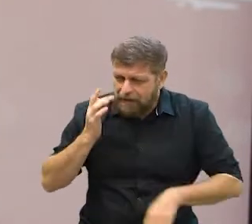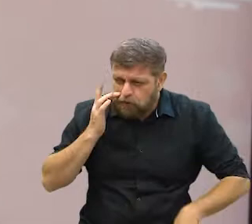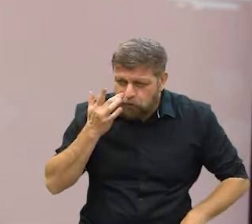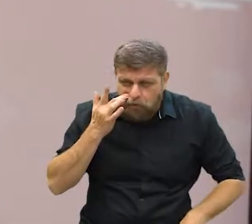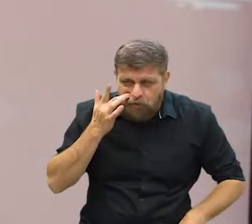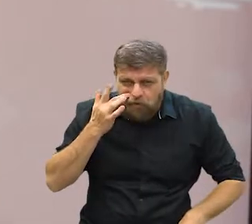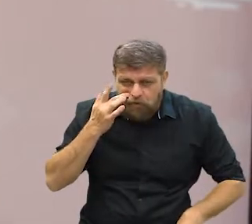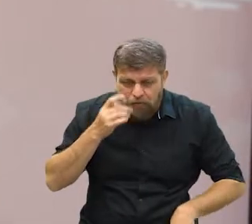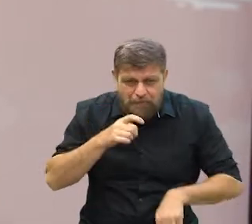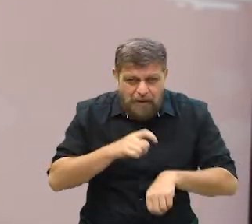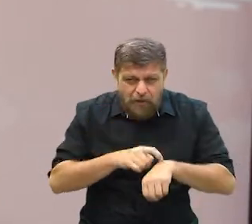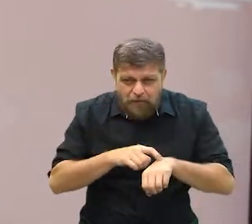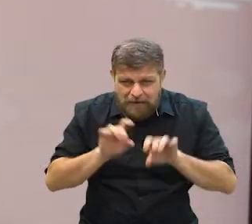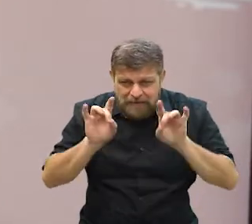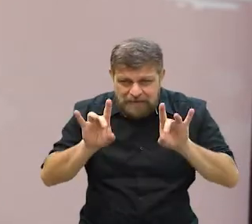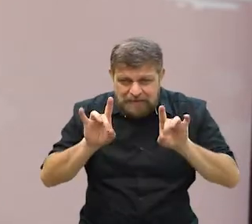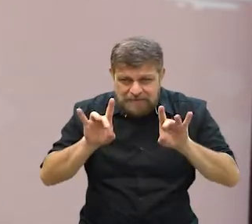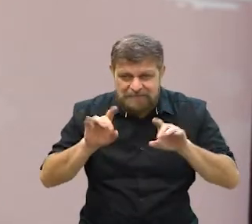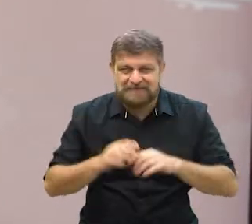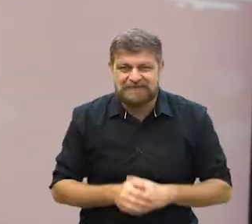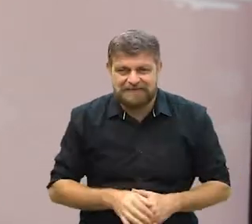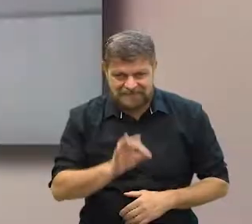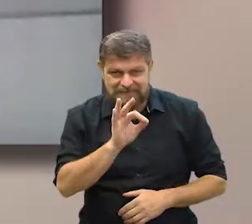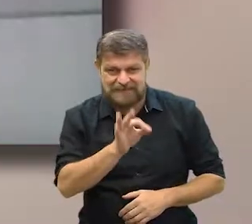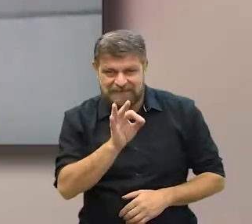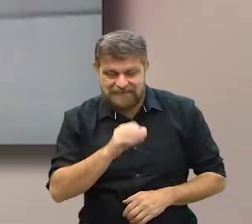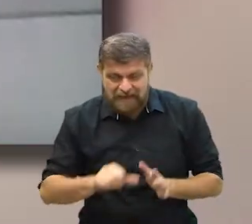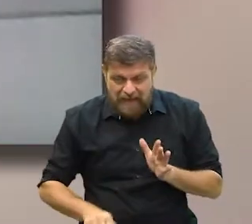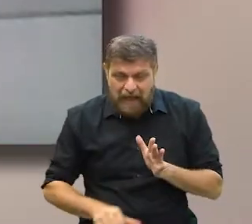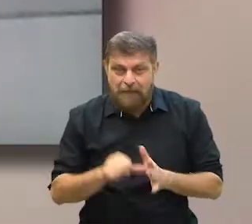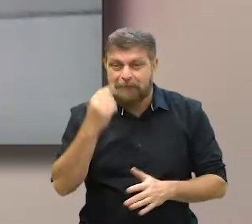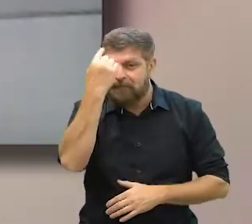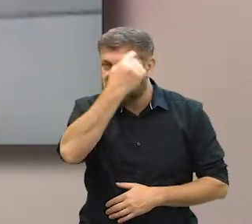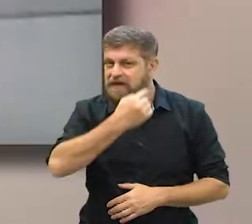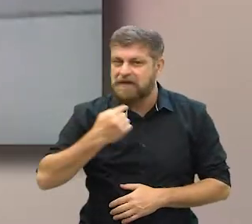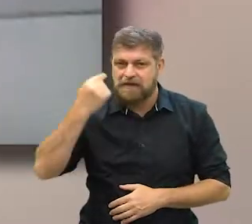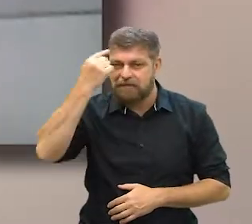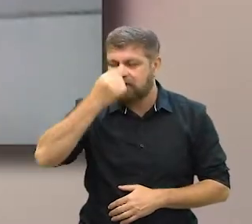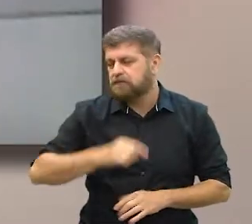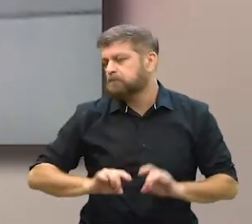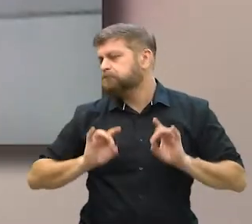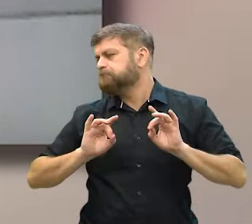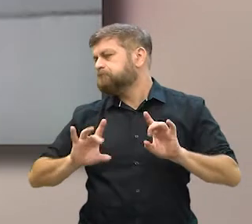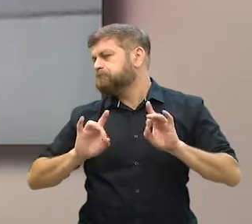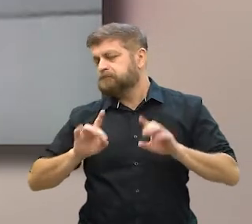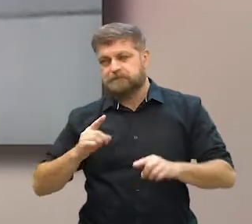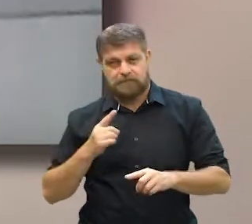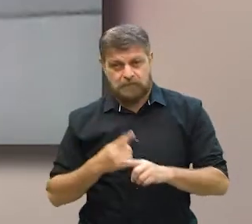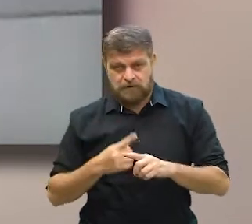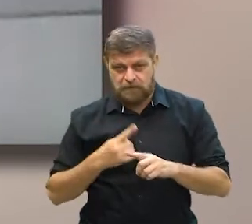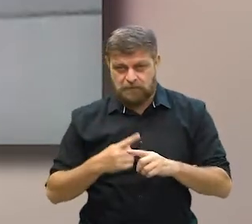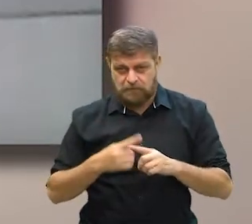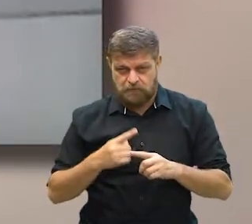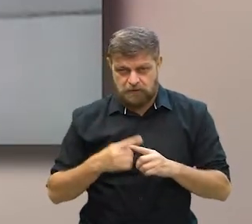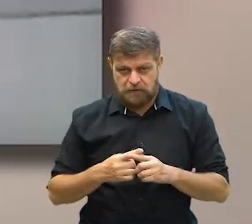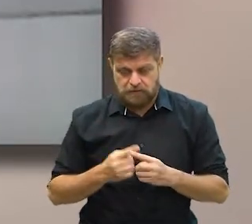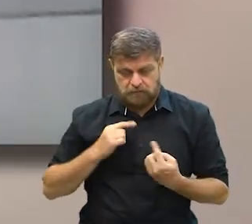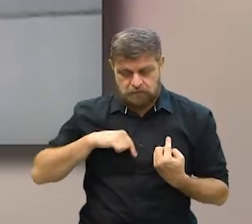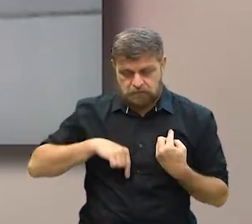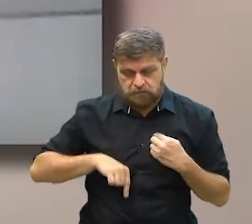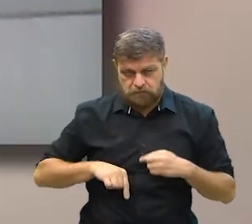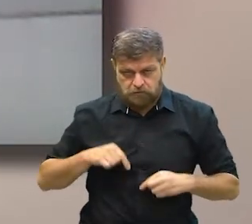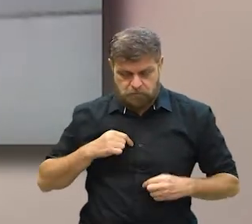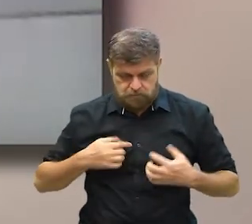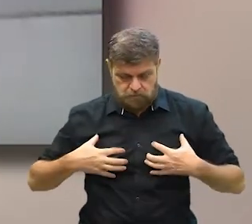chamada hora do ouro, momento de ouro, como que é? A primeira hora é a hora de ouro. Porque